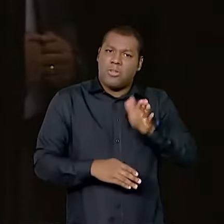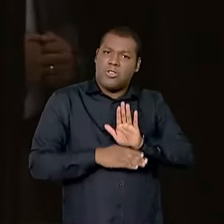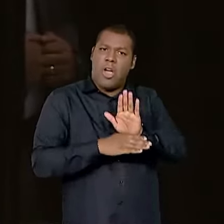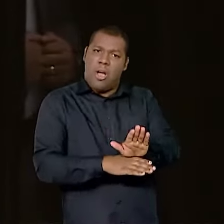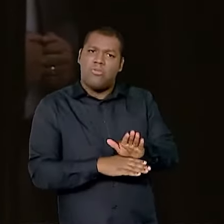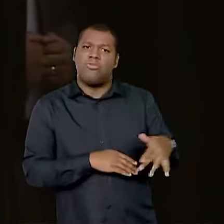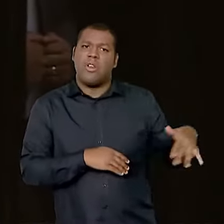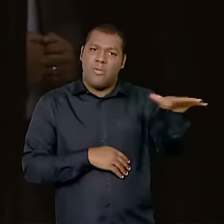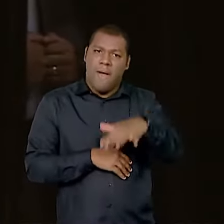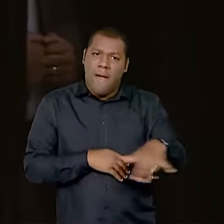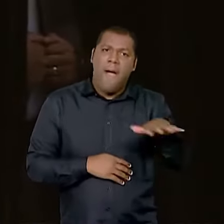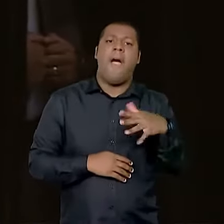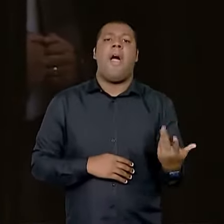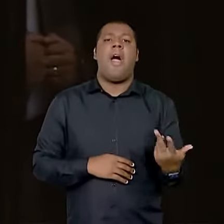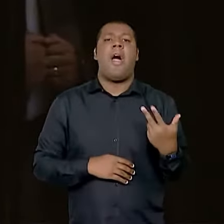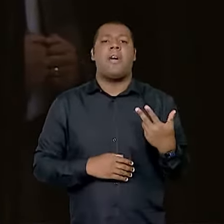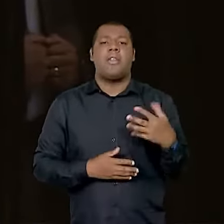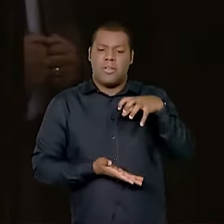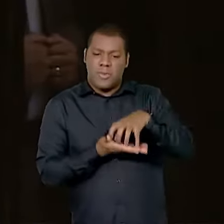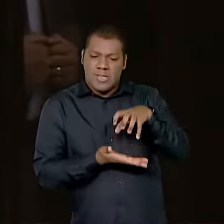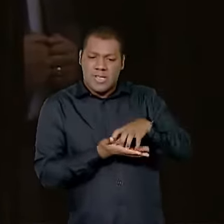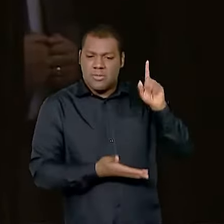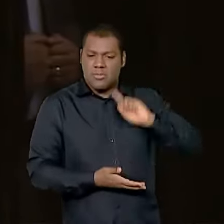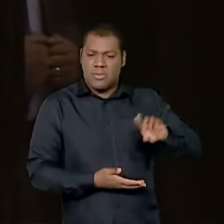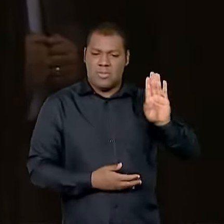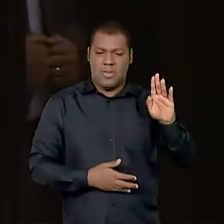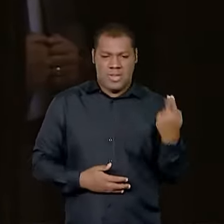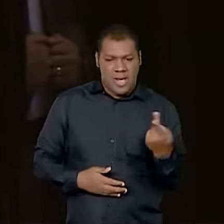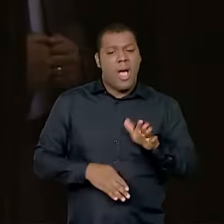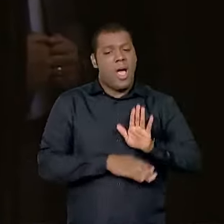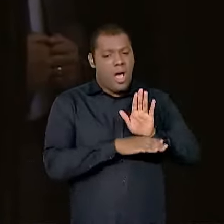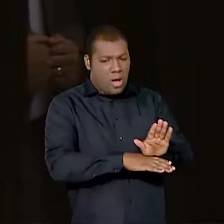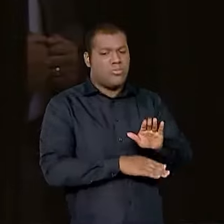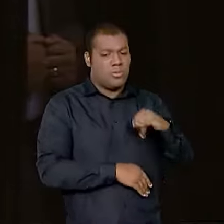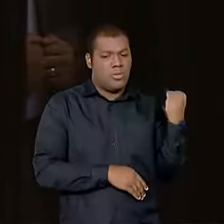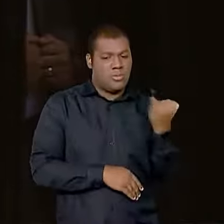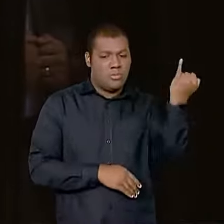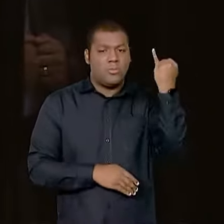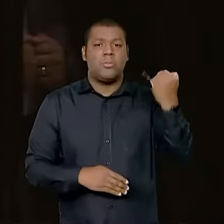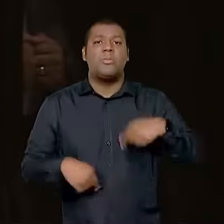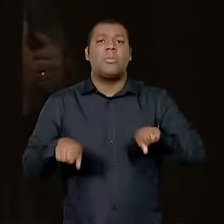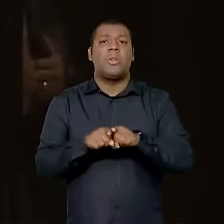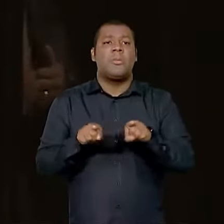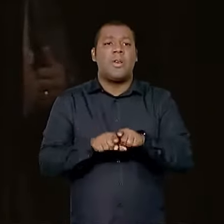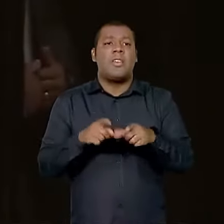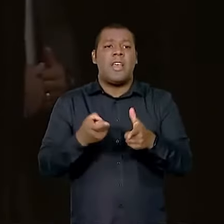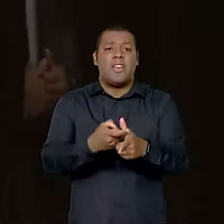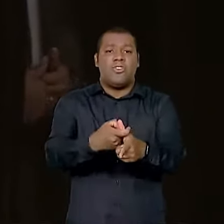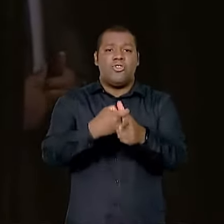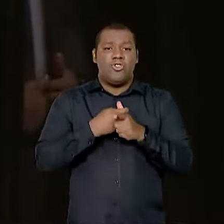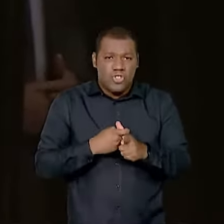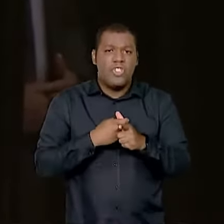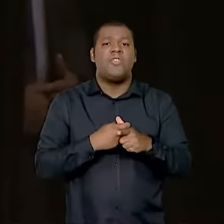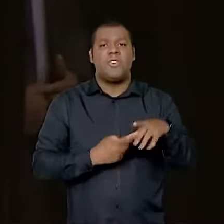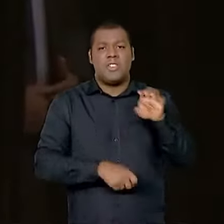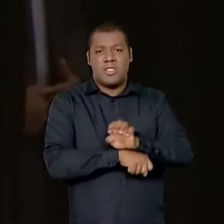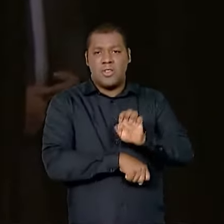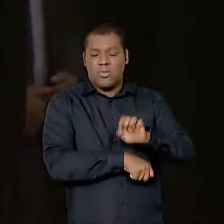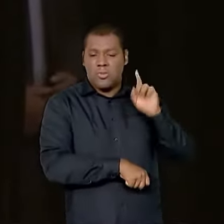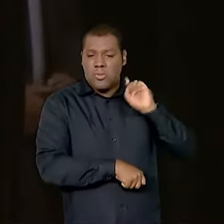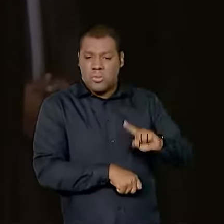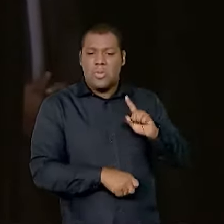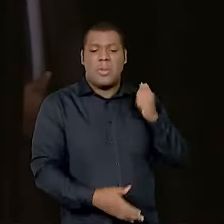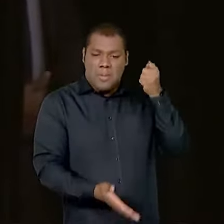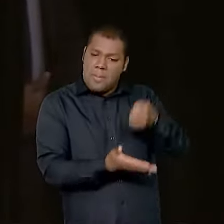metropolitana do Estado. E, naturalmente, além de todo esse rol de pendências, de necessidades de Minas Gerais, eu destaco